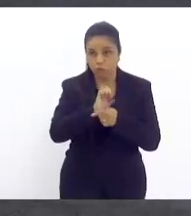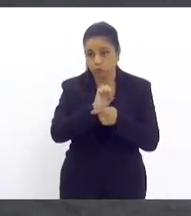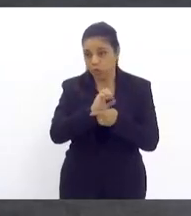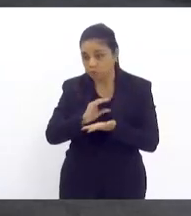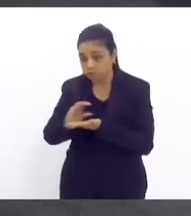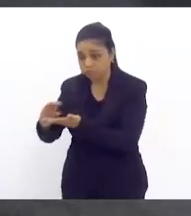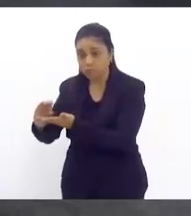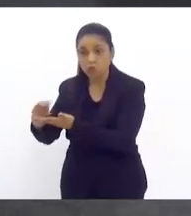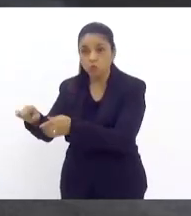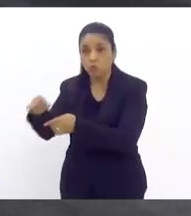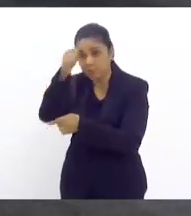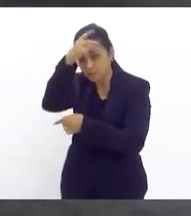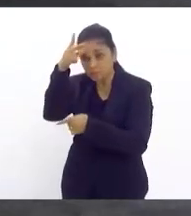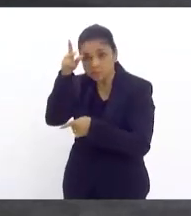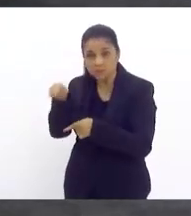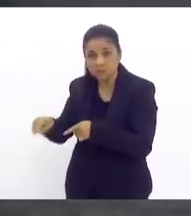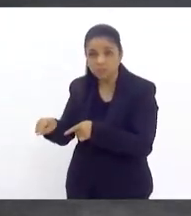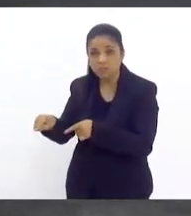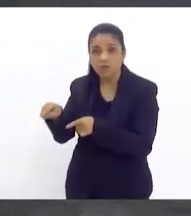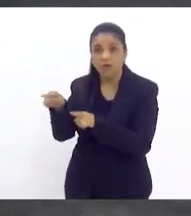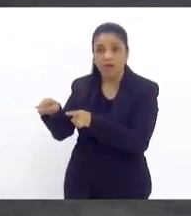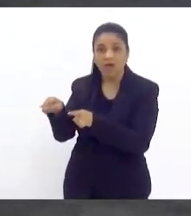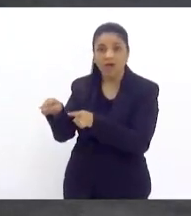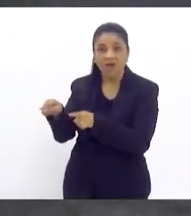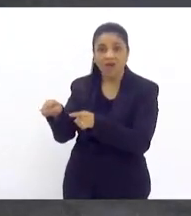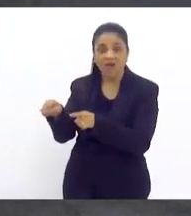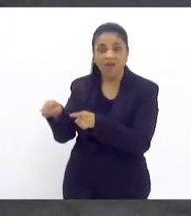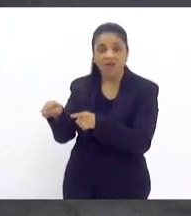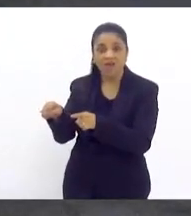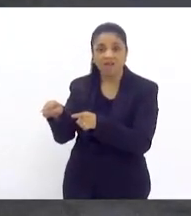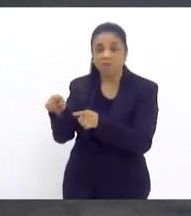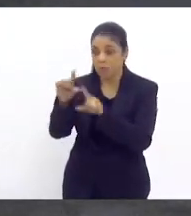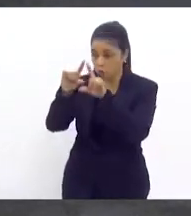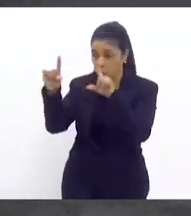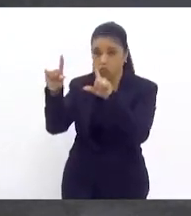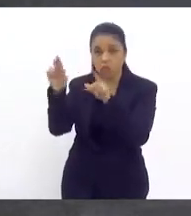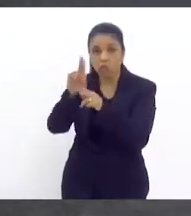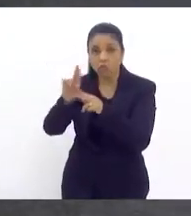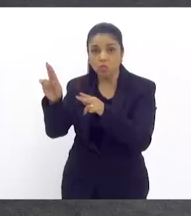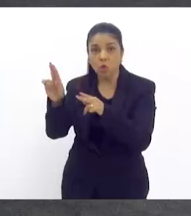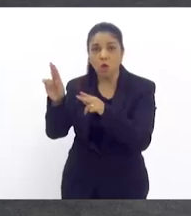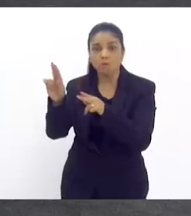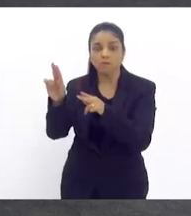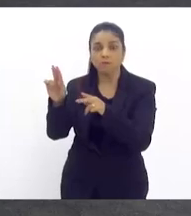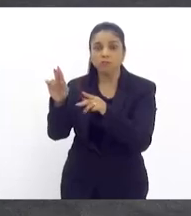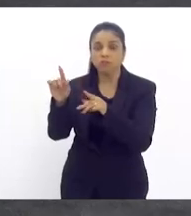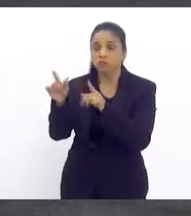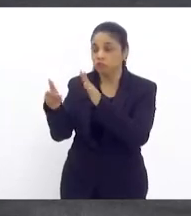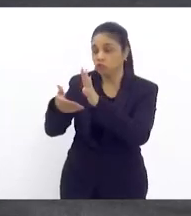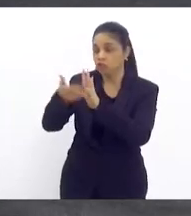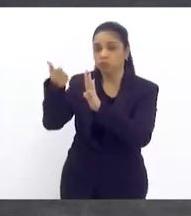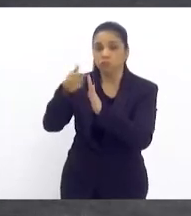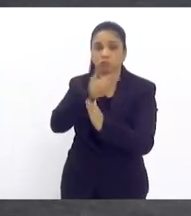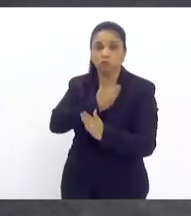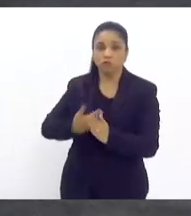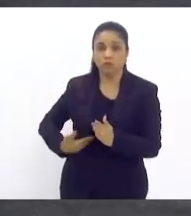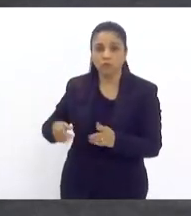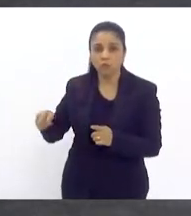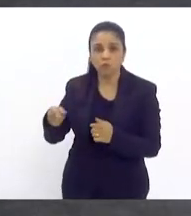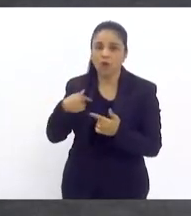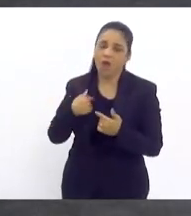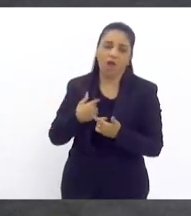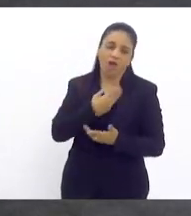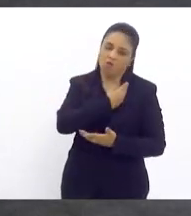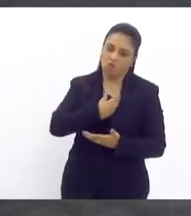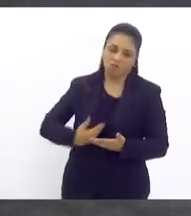Castro investe no município e chegam lá eles placam tapam até o nome do nome do Governo do Estado Dizem que o governador não